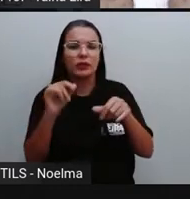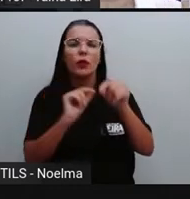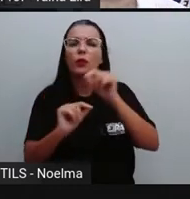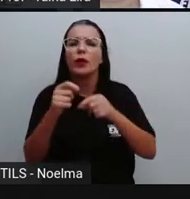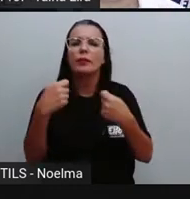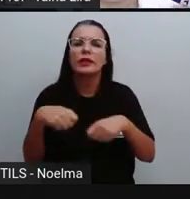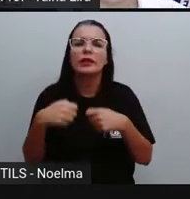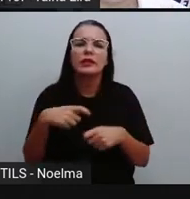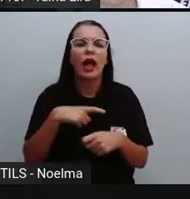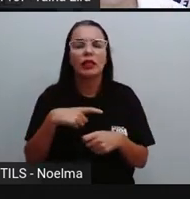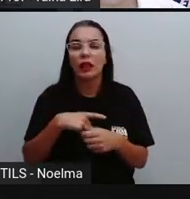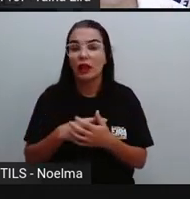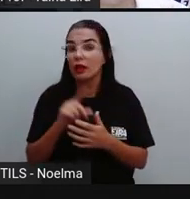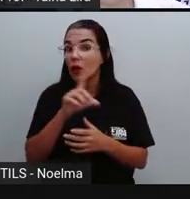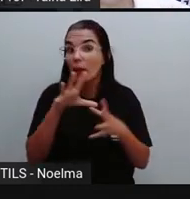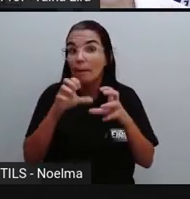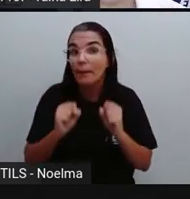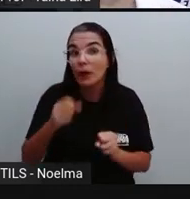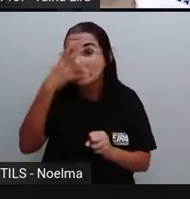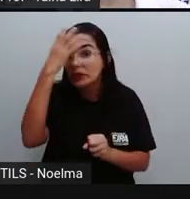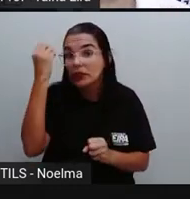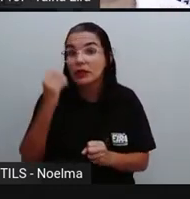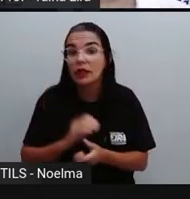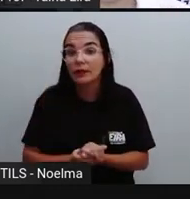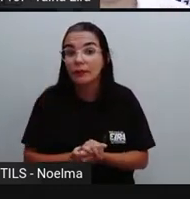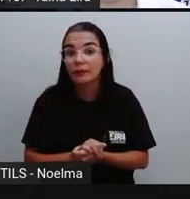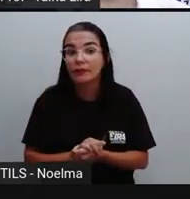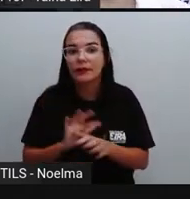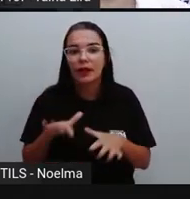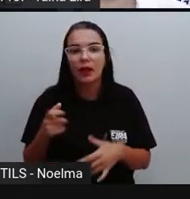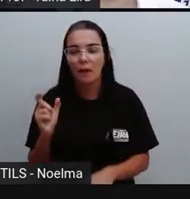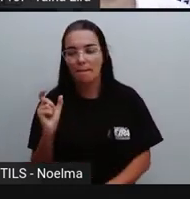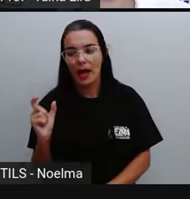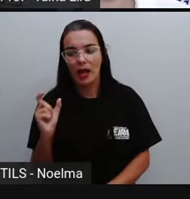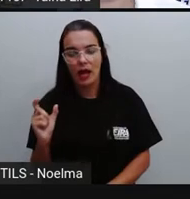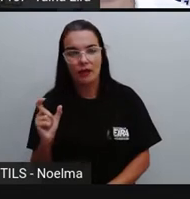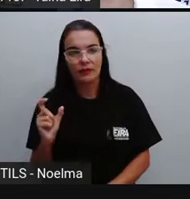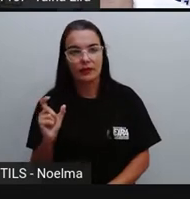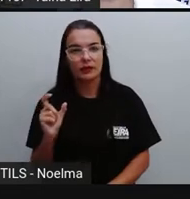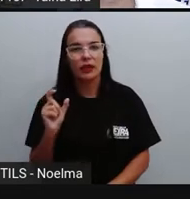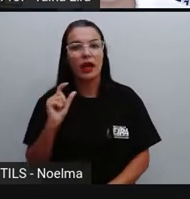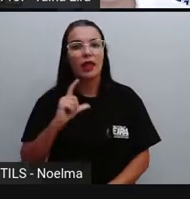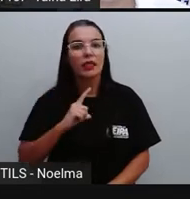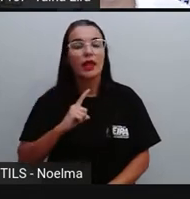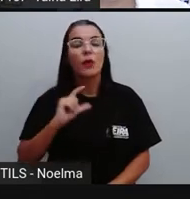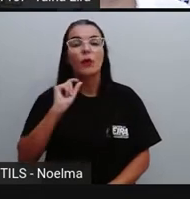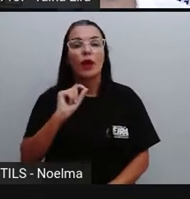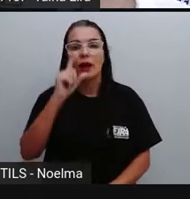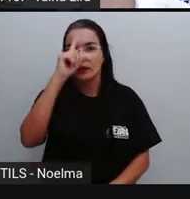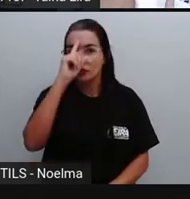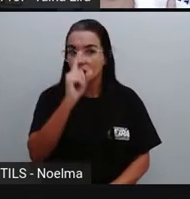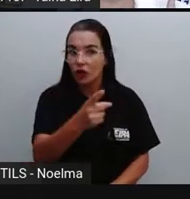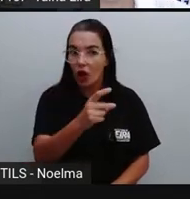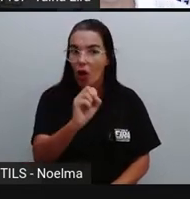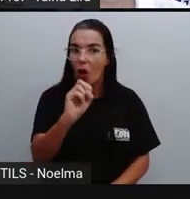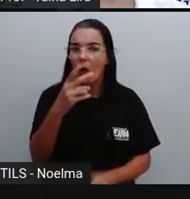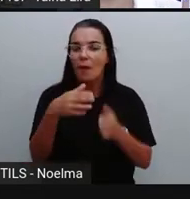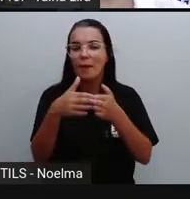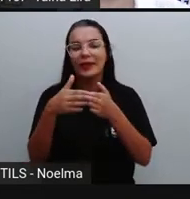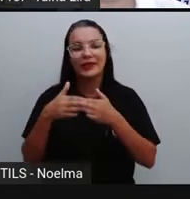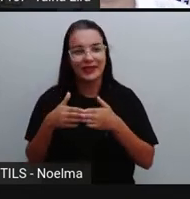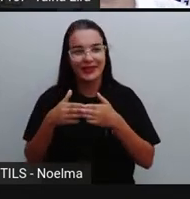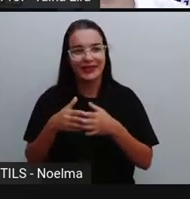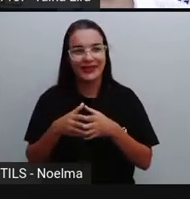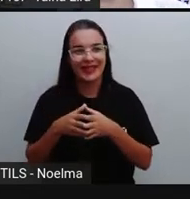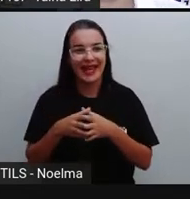minha estrutura? O que é que eu não posso esquecer de colocar? Palavras que indicam ordem ou pedido, tá? Que nós já vimos, a